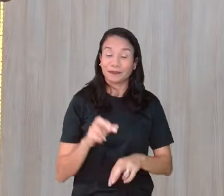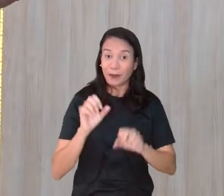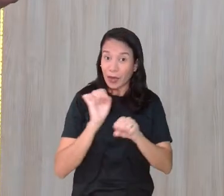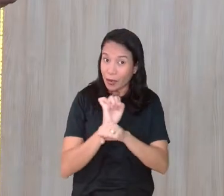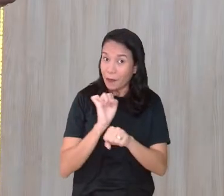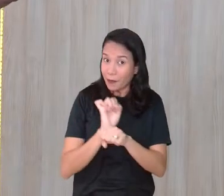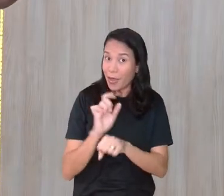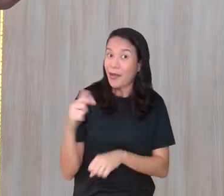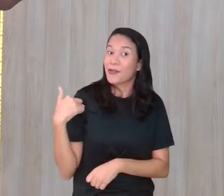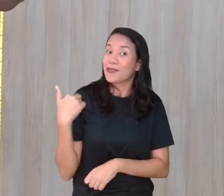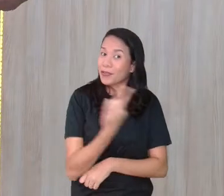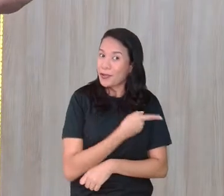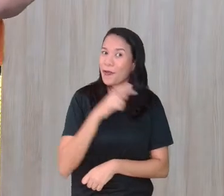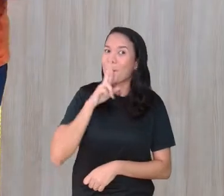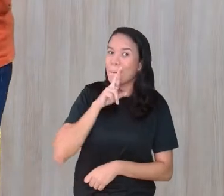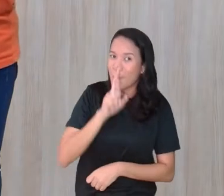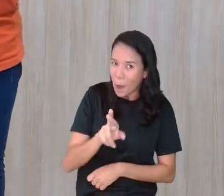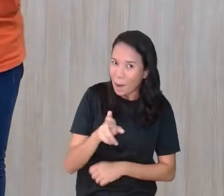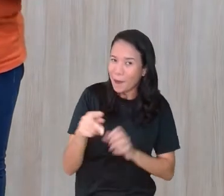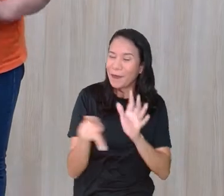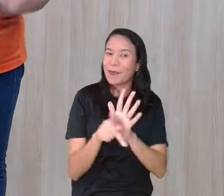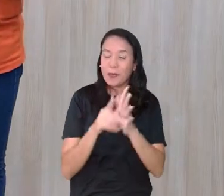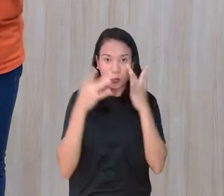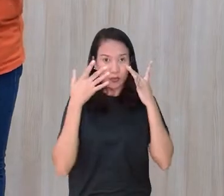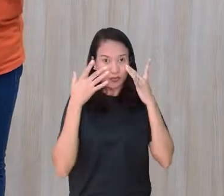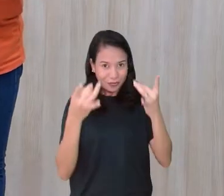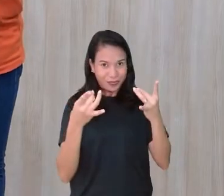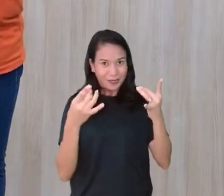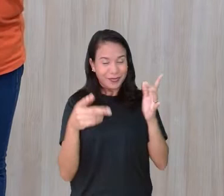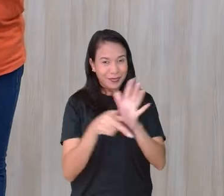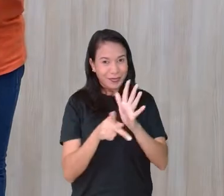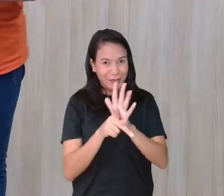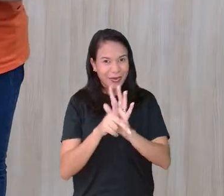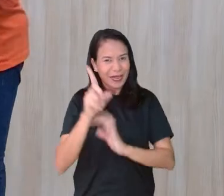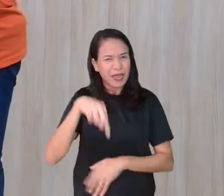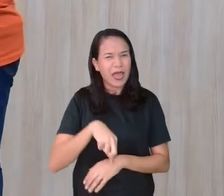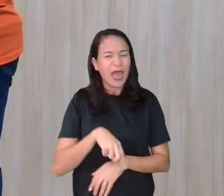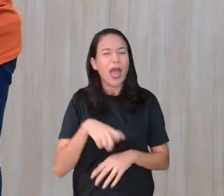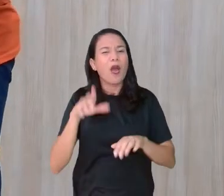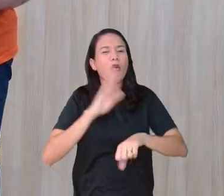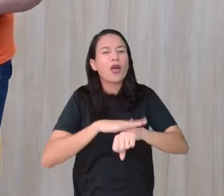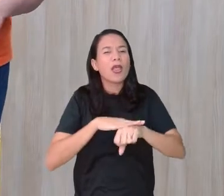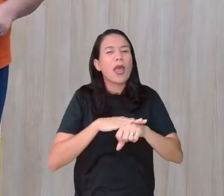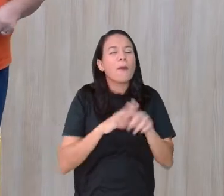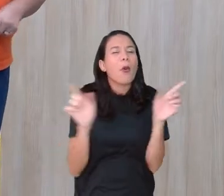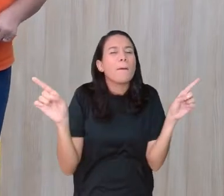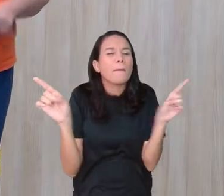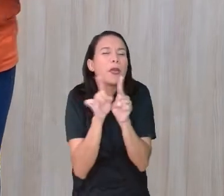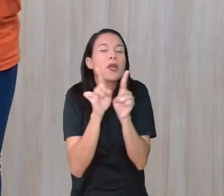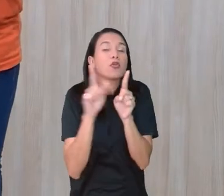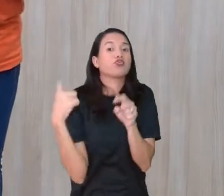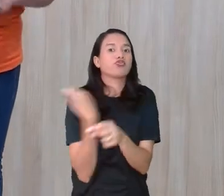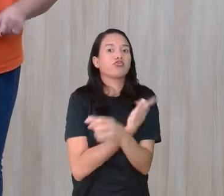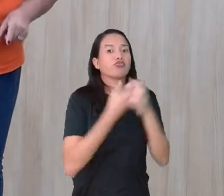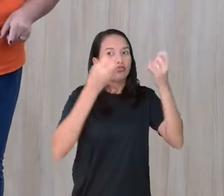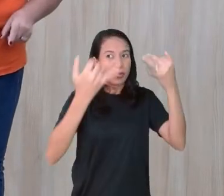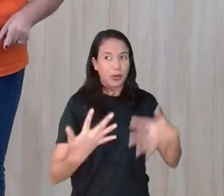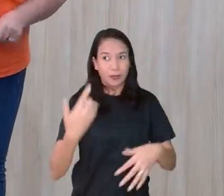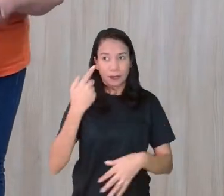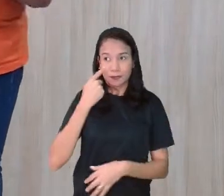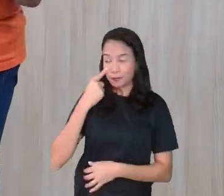aguardem que nós vamos dar a resposta no Fique Ligado. Um videozinho curto, onde nós vamos explicar isso aí. Mas tem